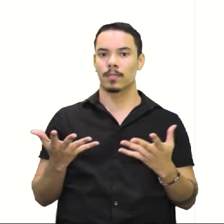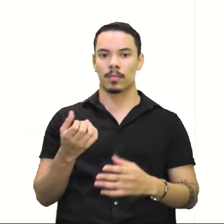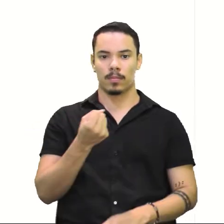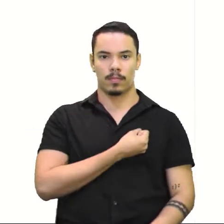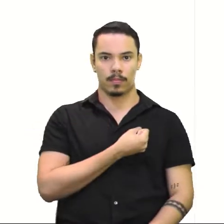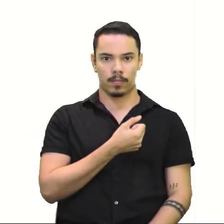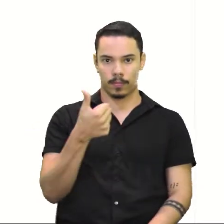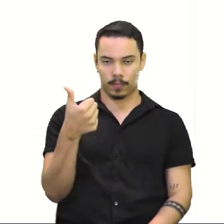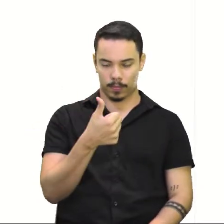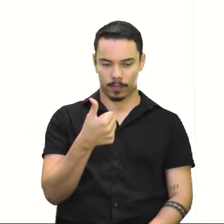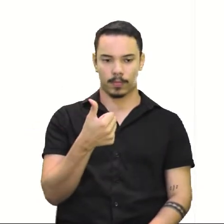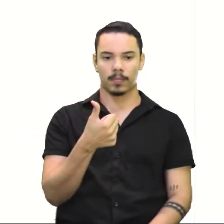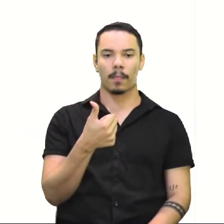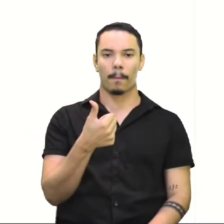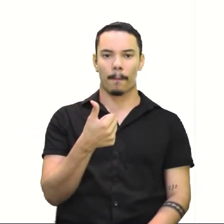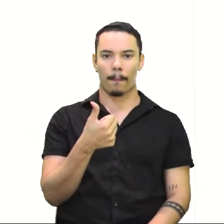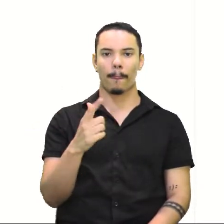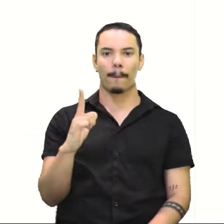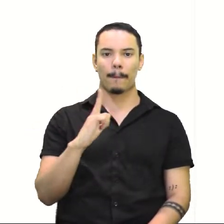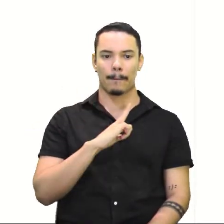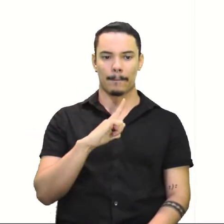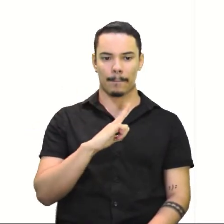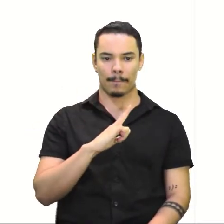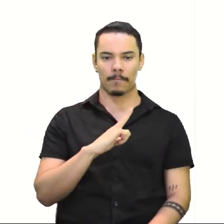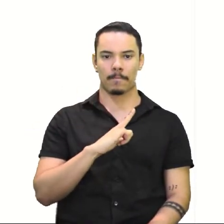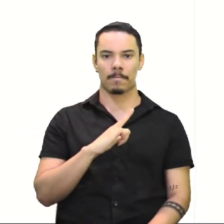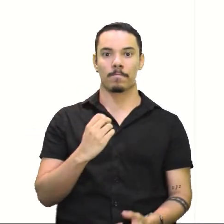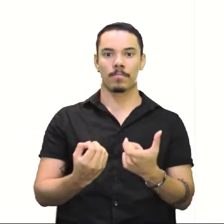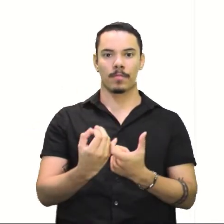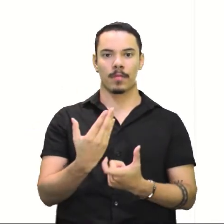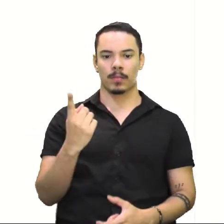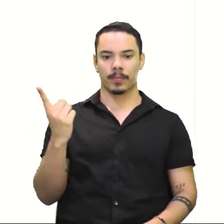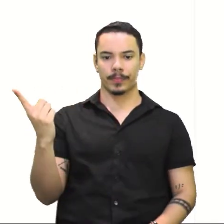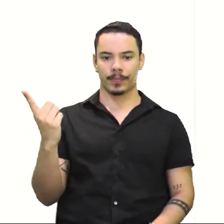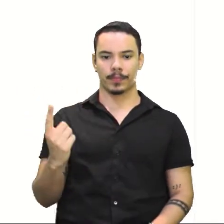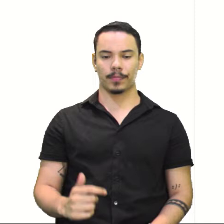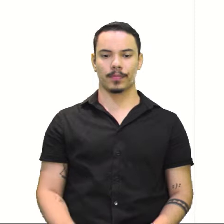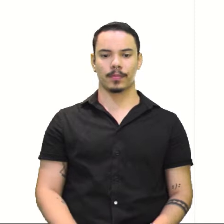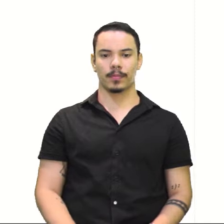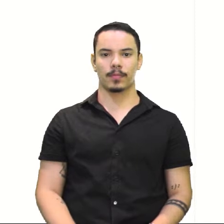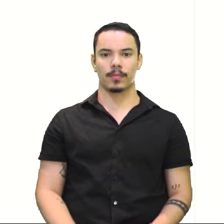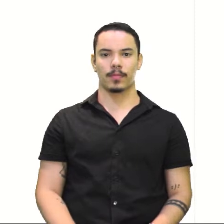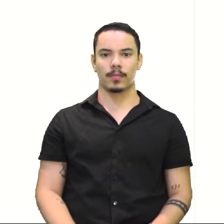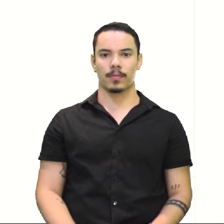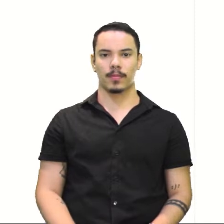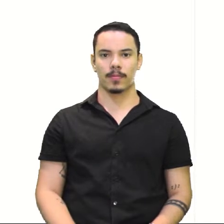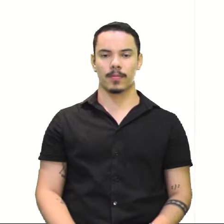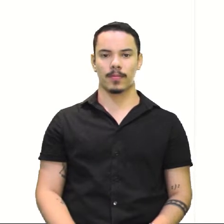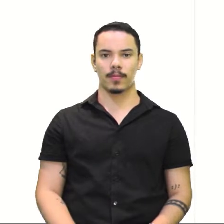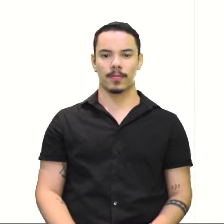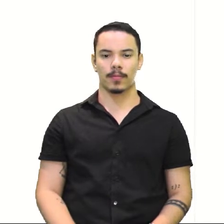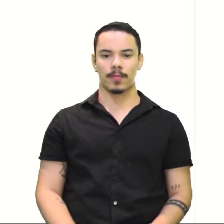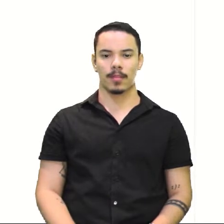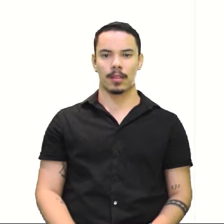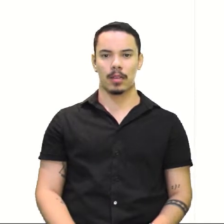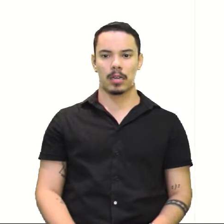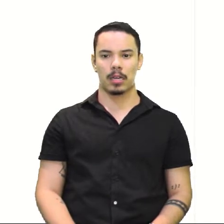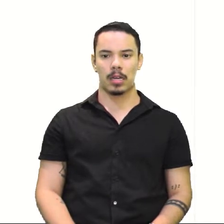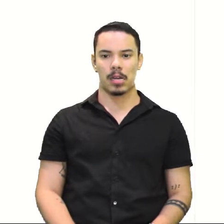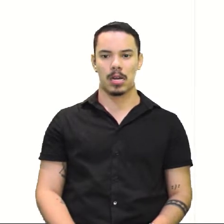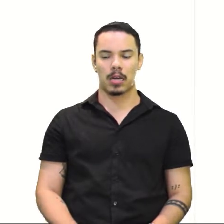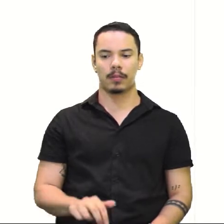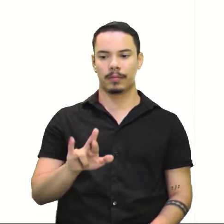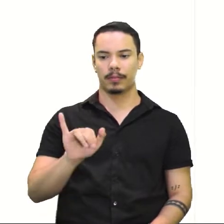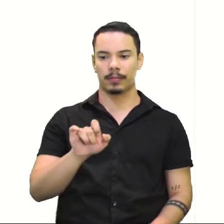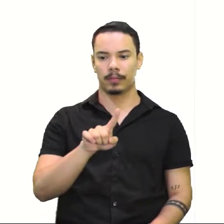tenho x ao cubo menos A vezes o x ao quadrado mais 3. Como tá falando de raiz, eu vou